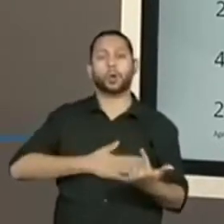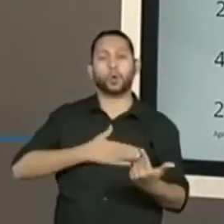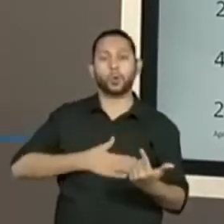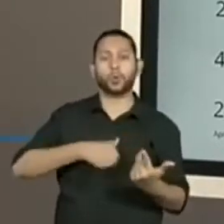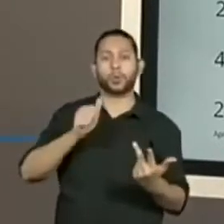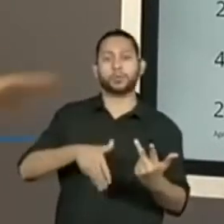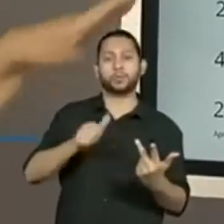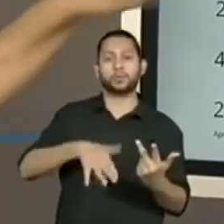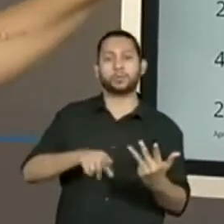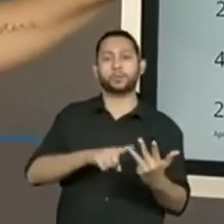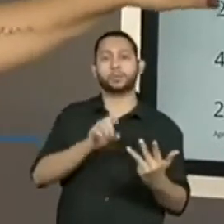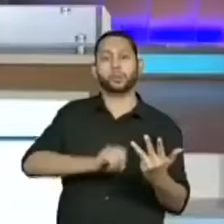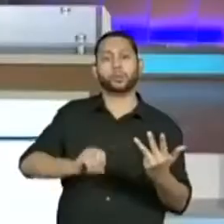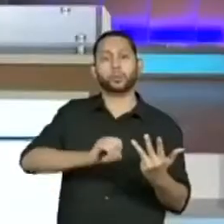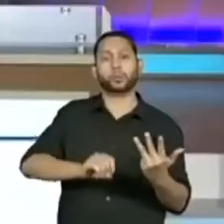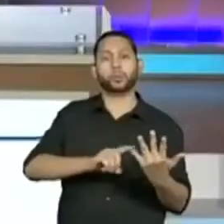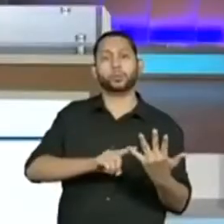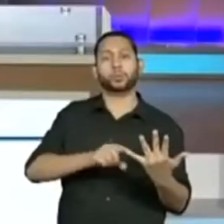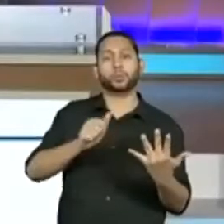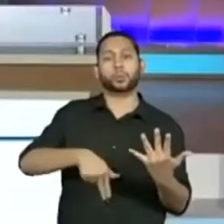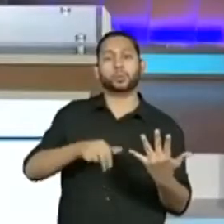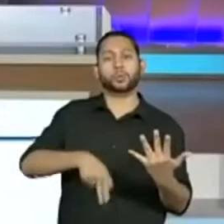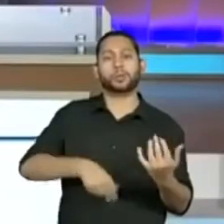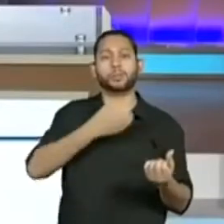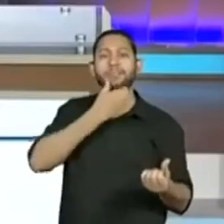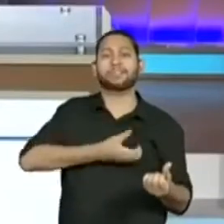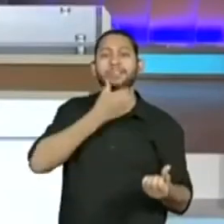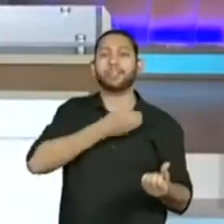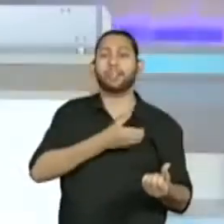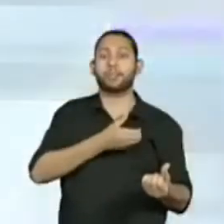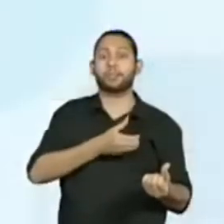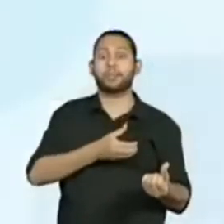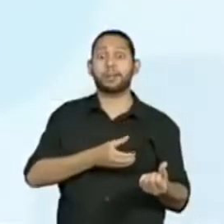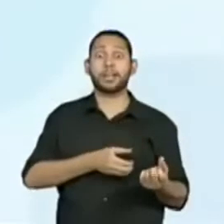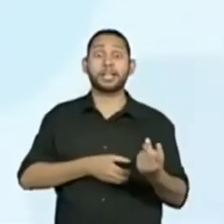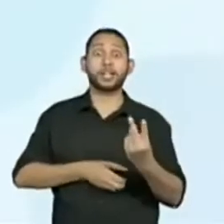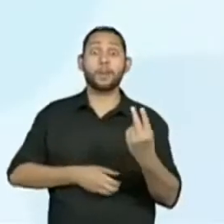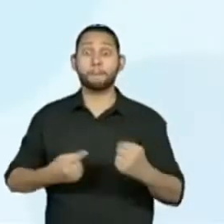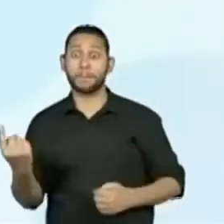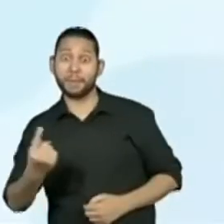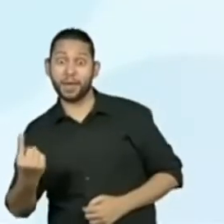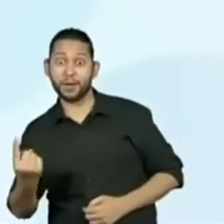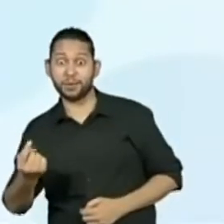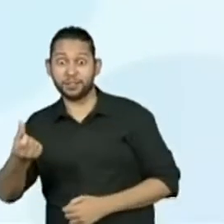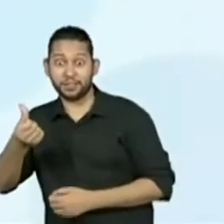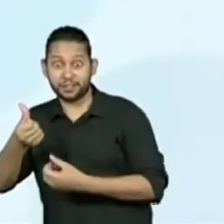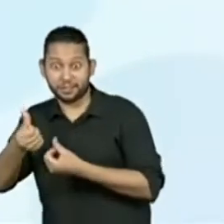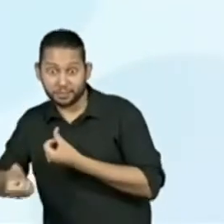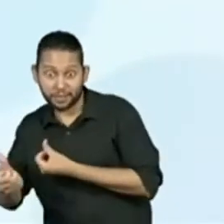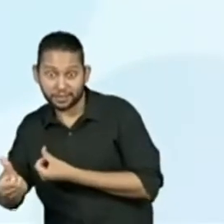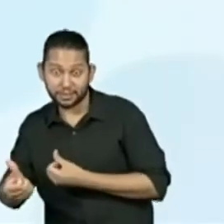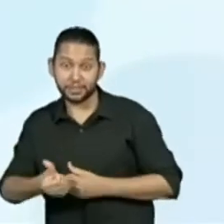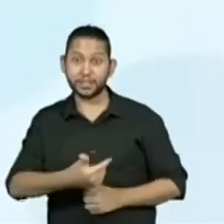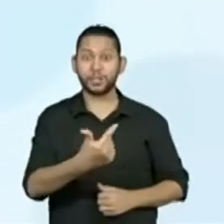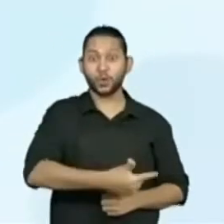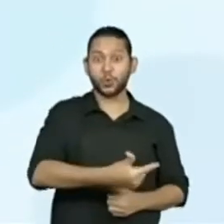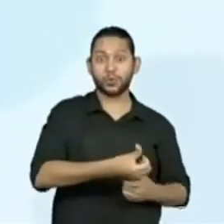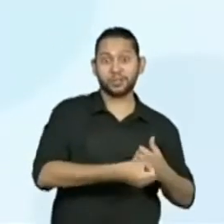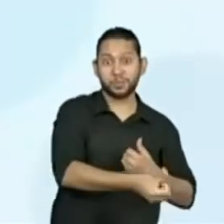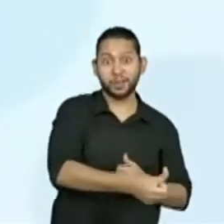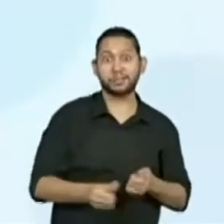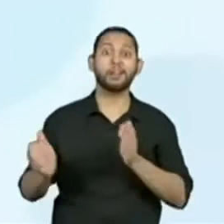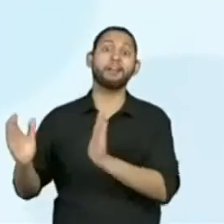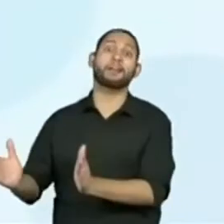problema, ok? Então, aqui a anotação do tio José Luiz é isso que quer dizer para mim. Mas vamos ao nosso